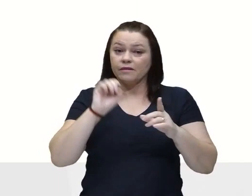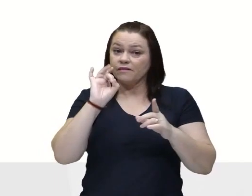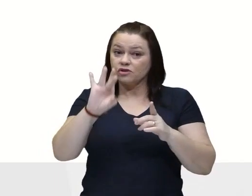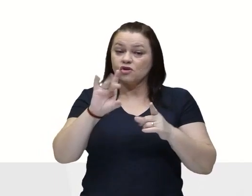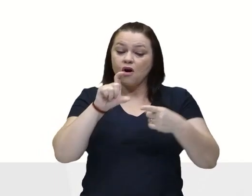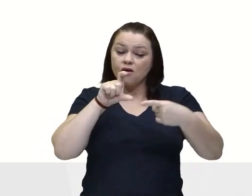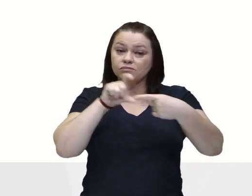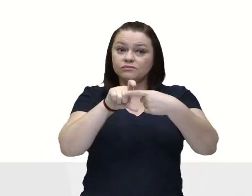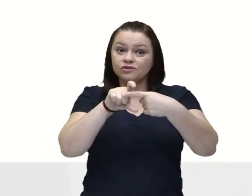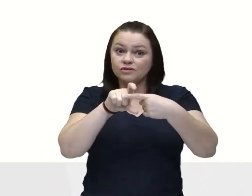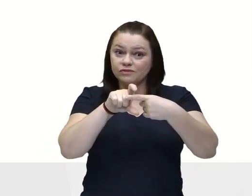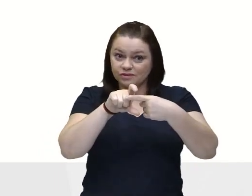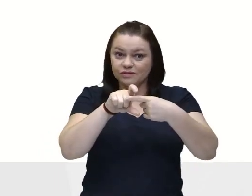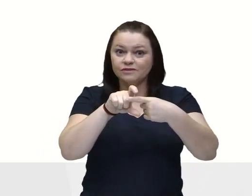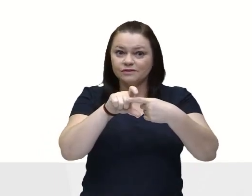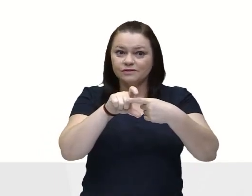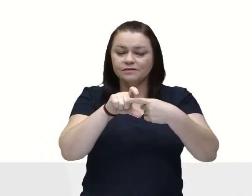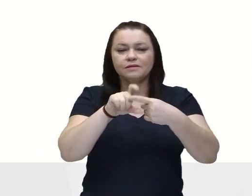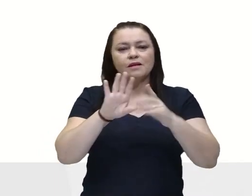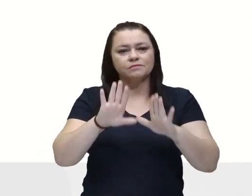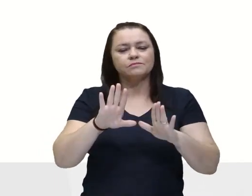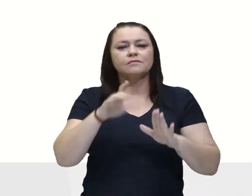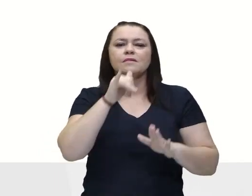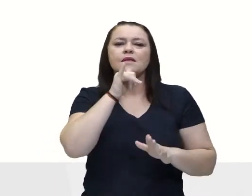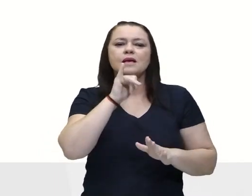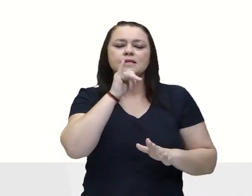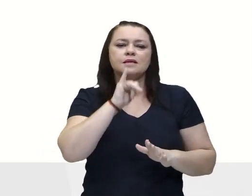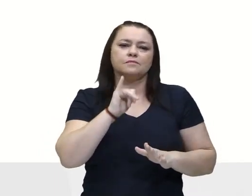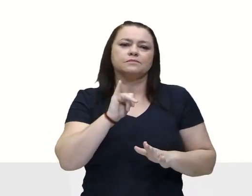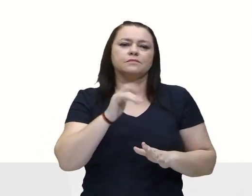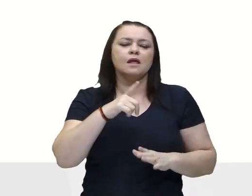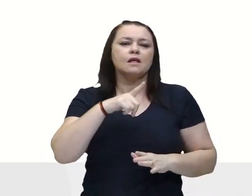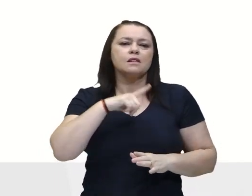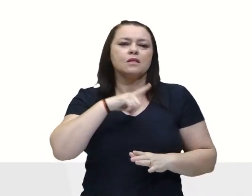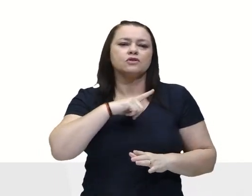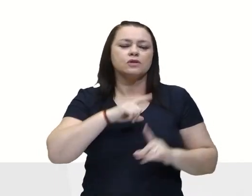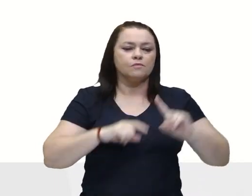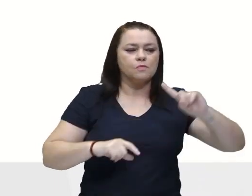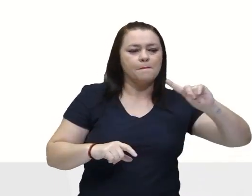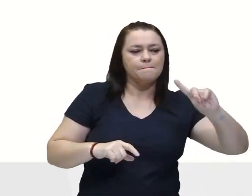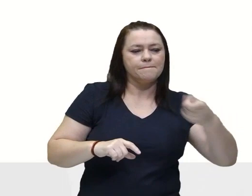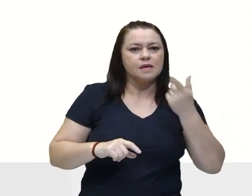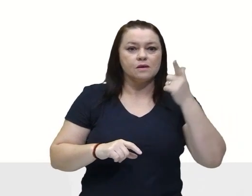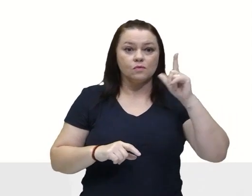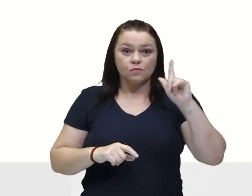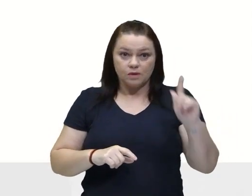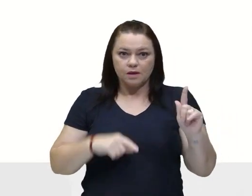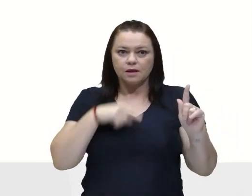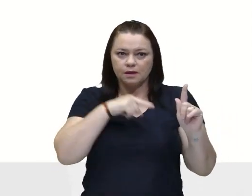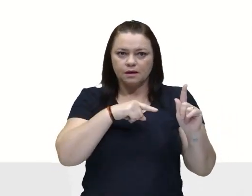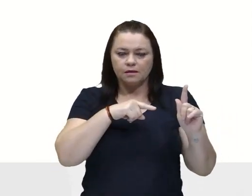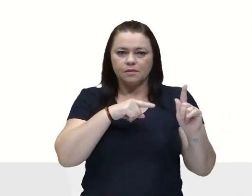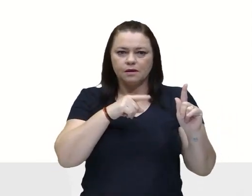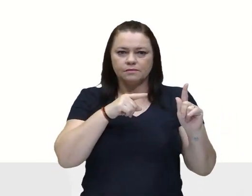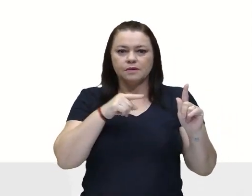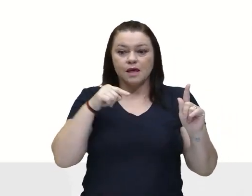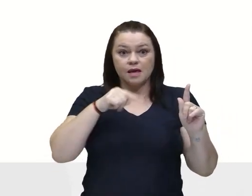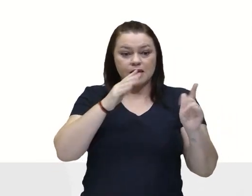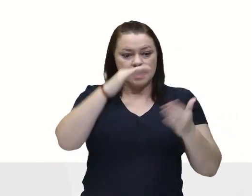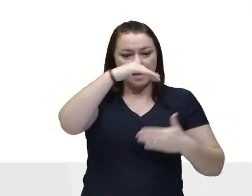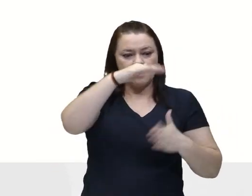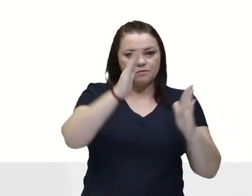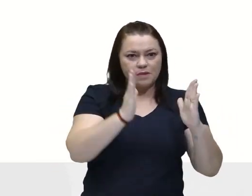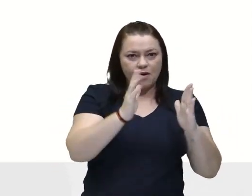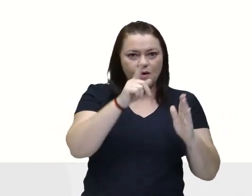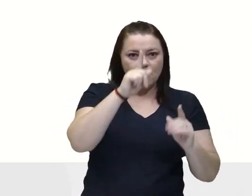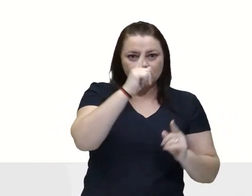quê? Nós temos 1000 gramas, que corresponde ao pacote de 1 quilo de farinha de